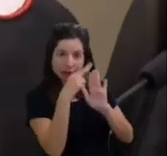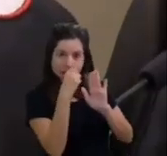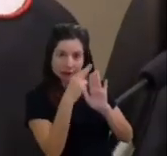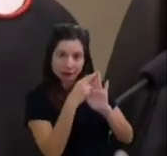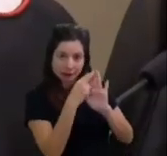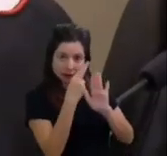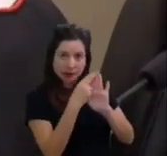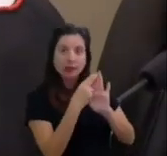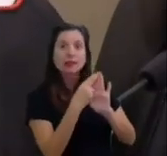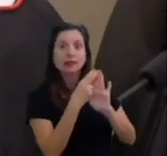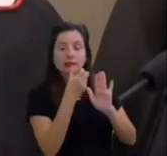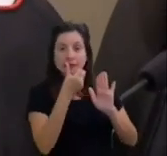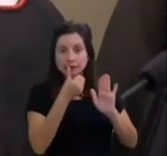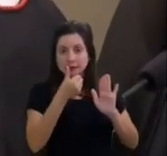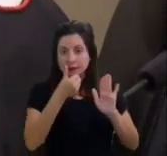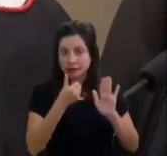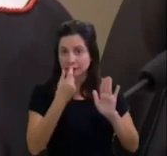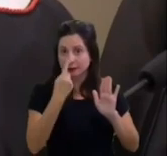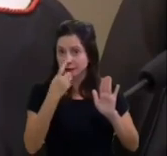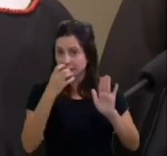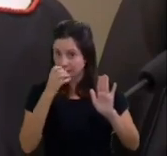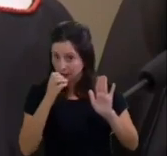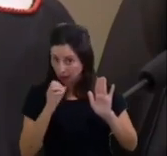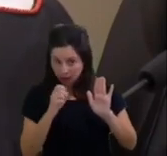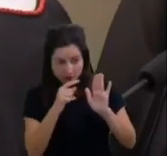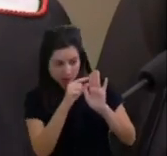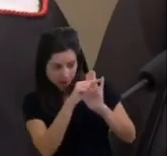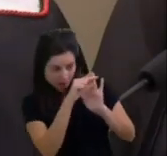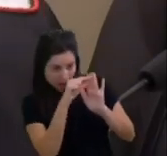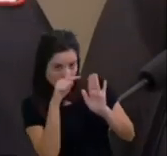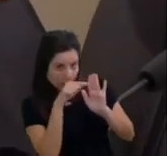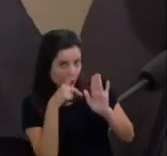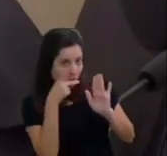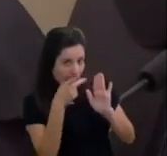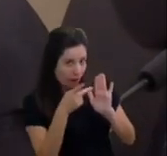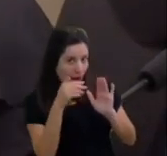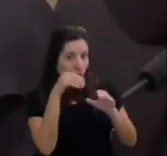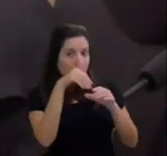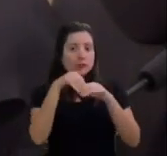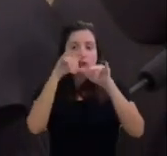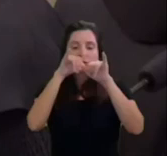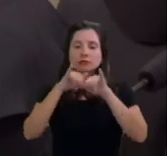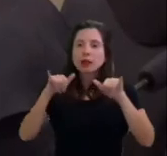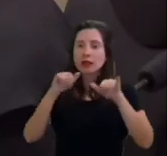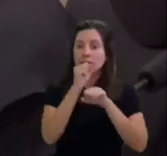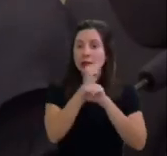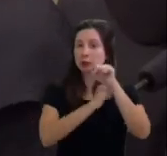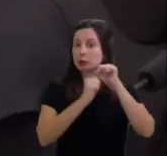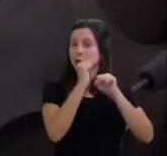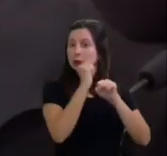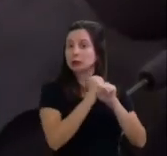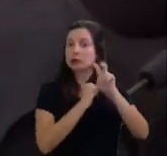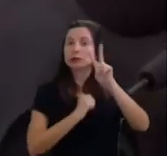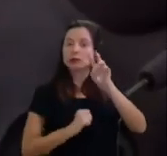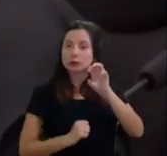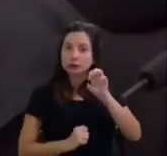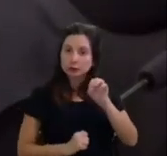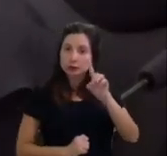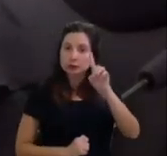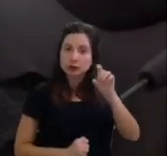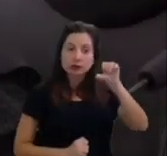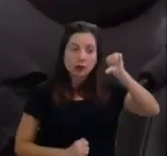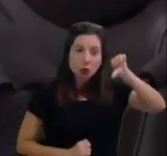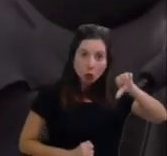23.610, que dispõe sobre propaganda eleitoral. Esta resolução ela é de 2019. Em 2021, ela